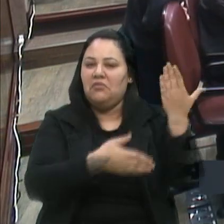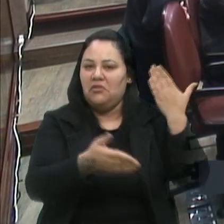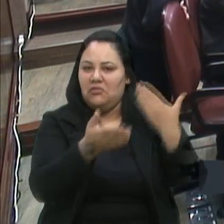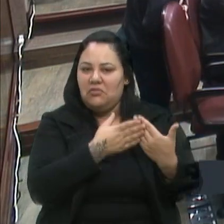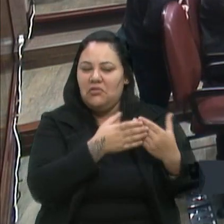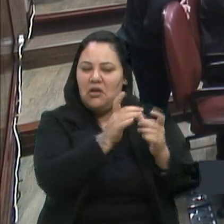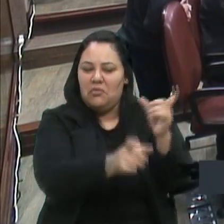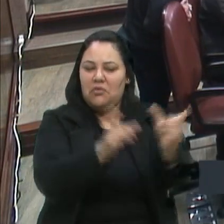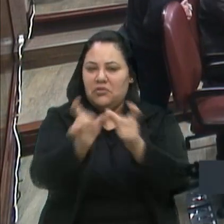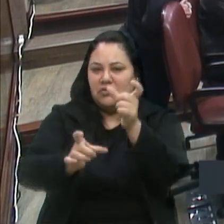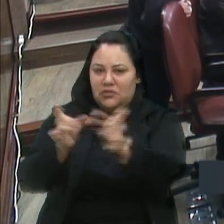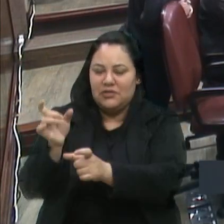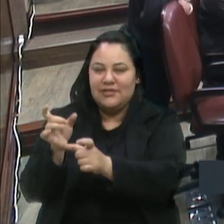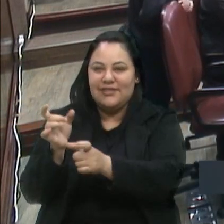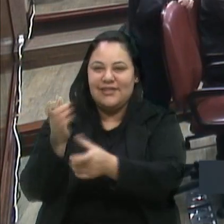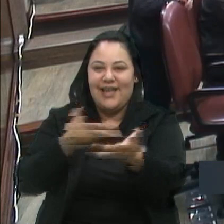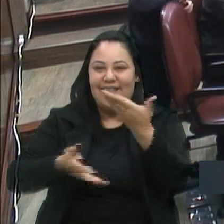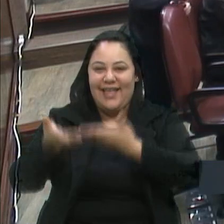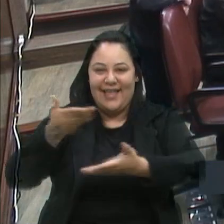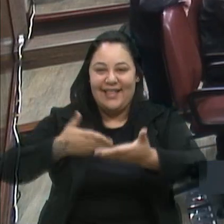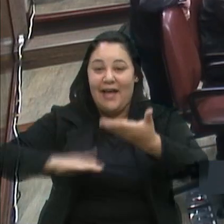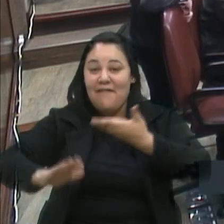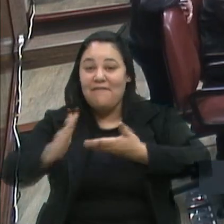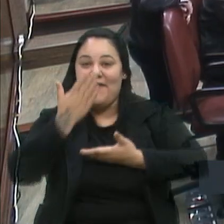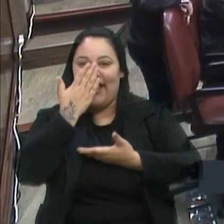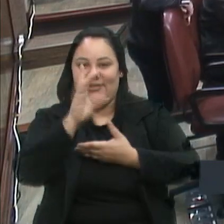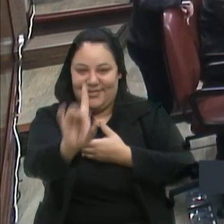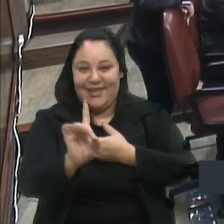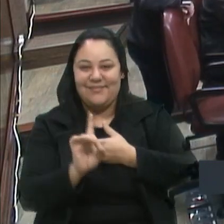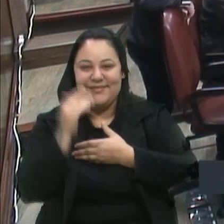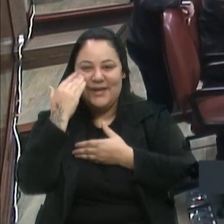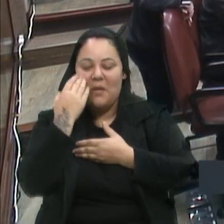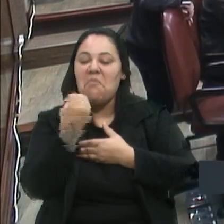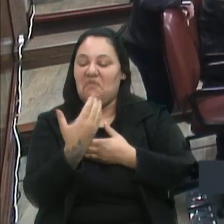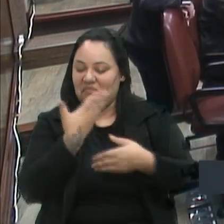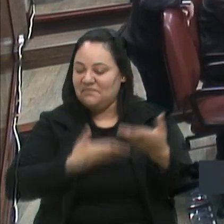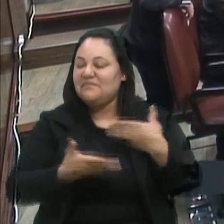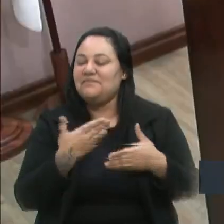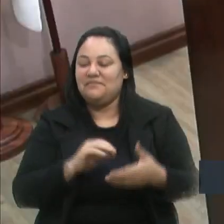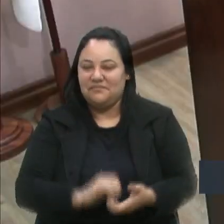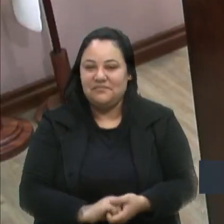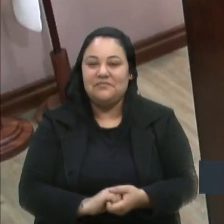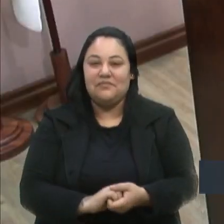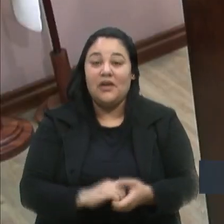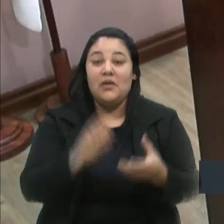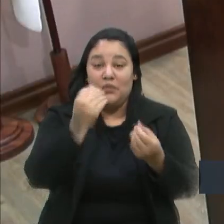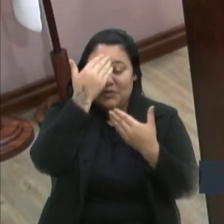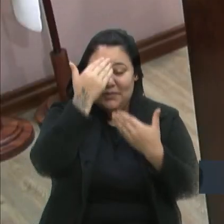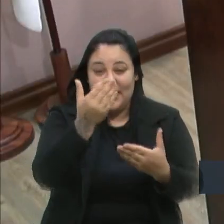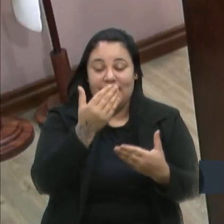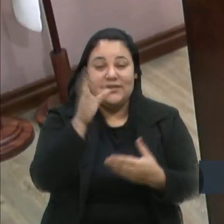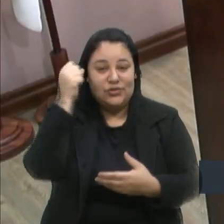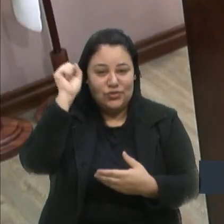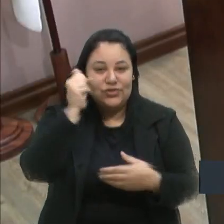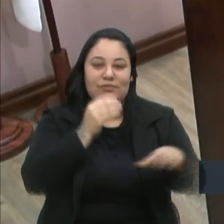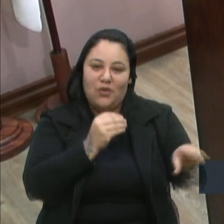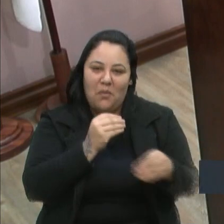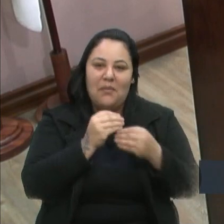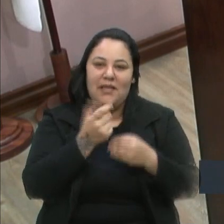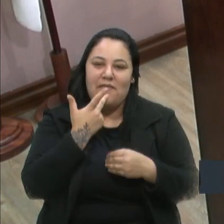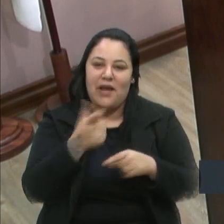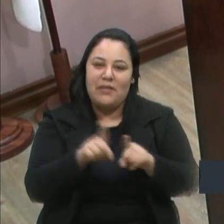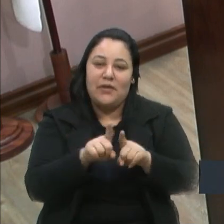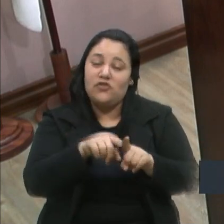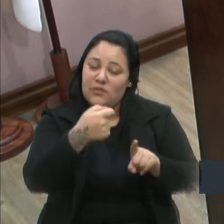pessoas que atendem no balcão, né? A gente sempre bem atendido. Obrigado. Muito obrigada pela participação. Aí a gente tem que homenagear, a gente